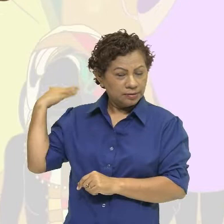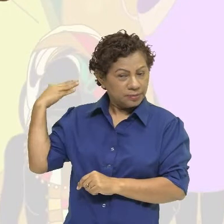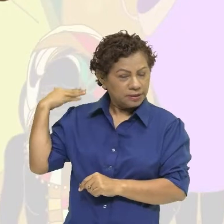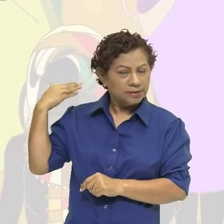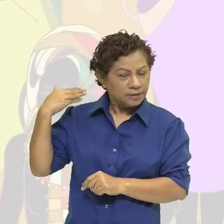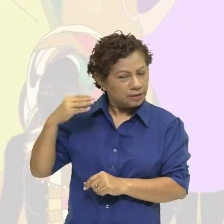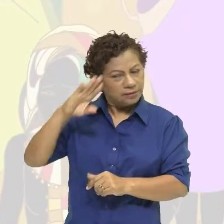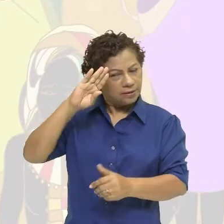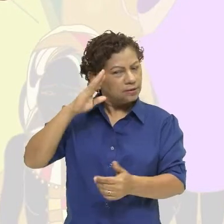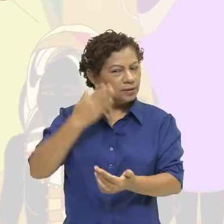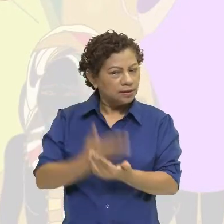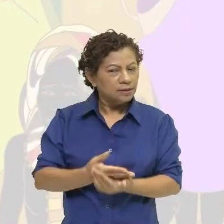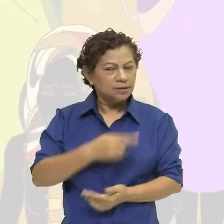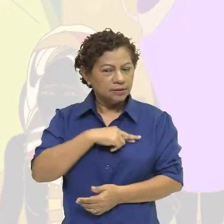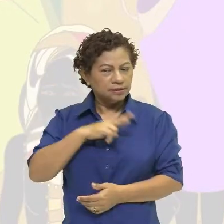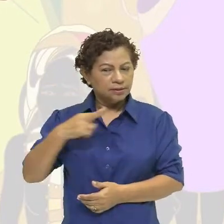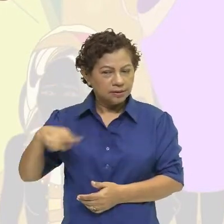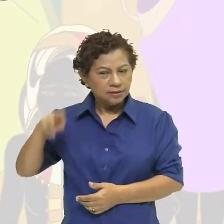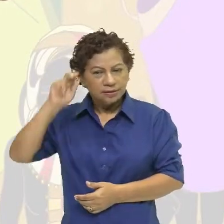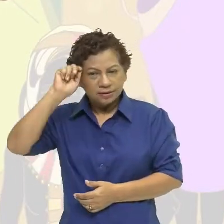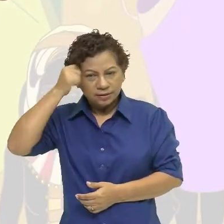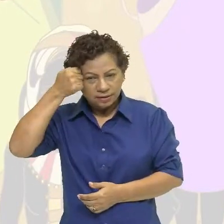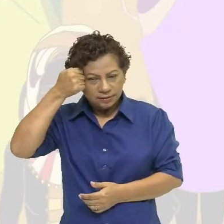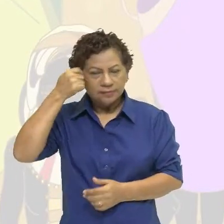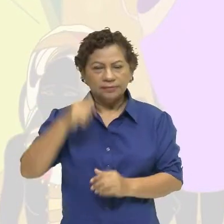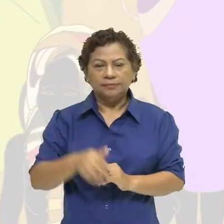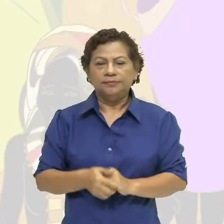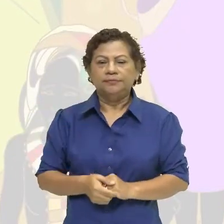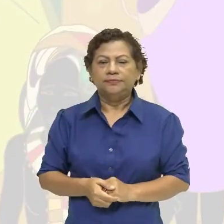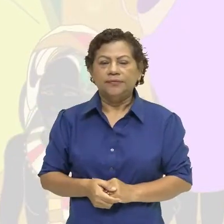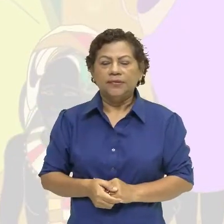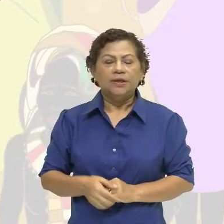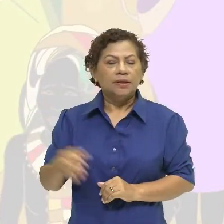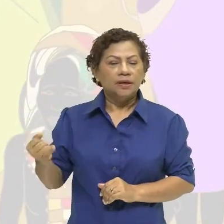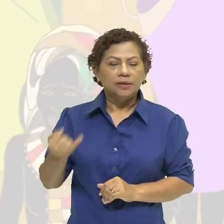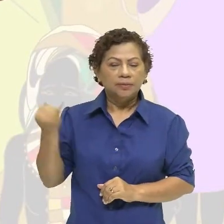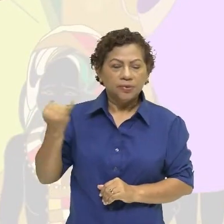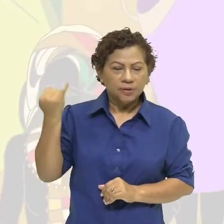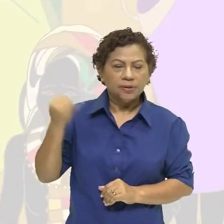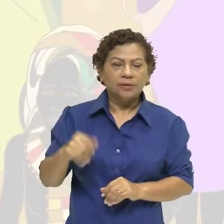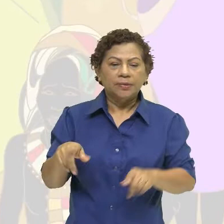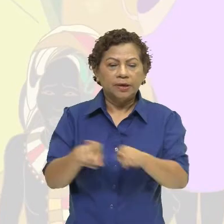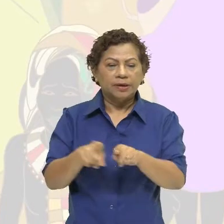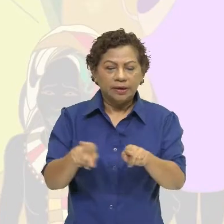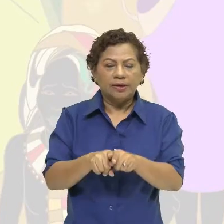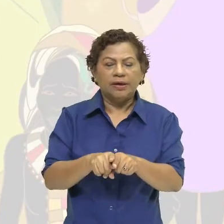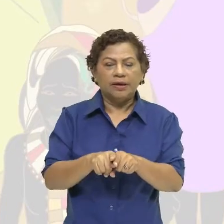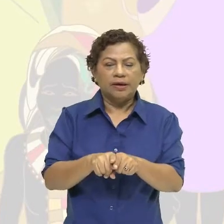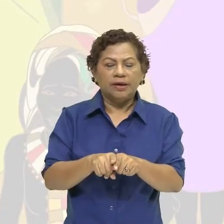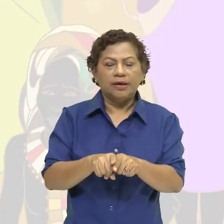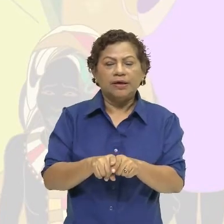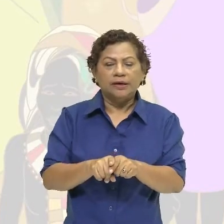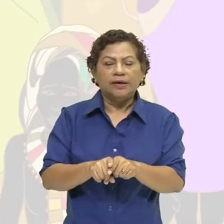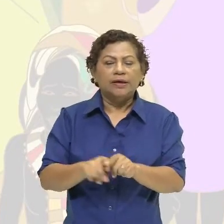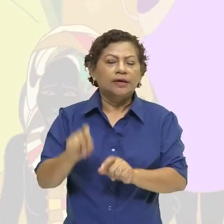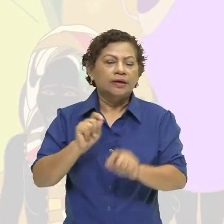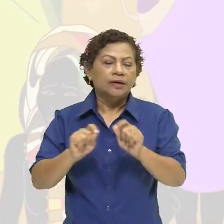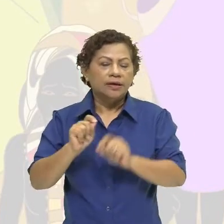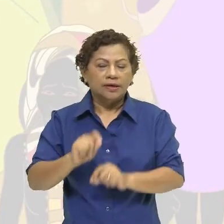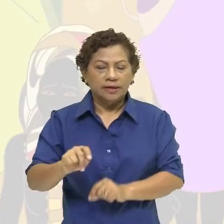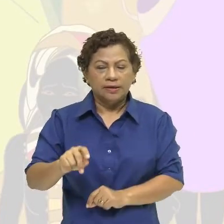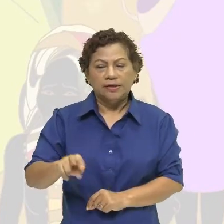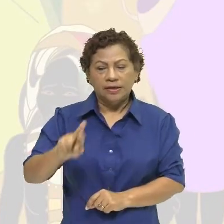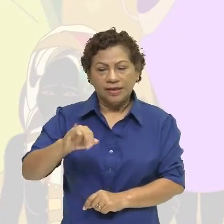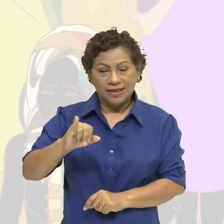na religião afro-brasileira, né? A importância dos ritos é muito também